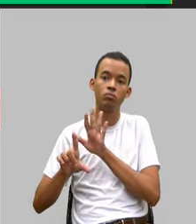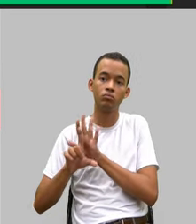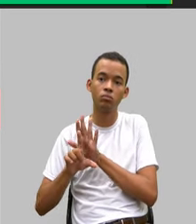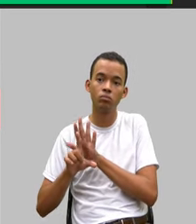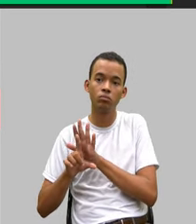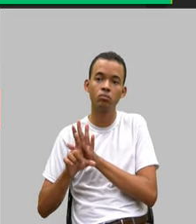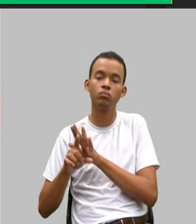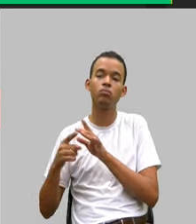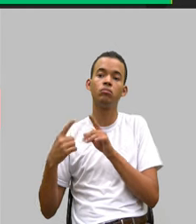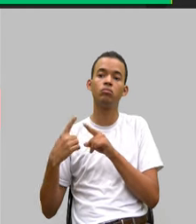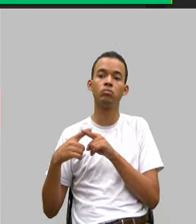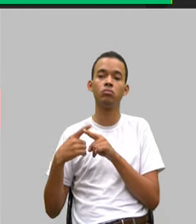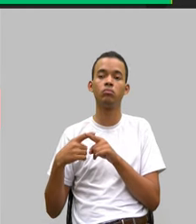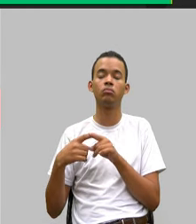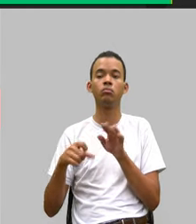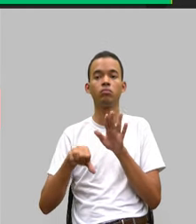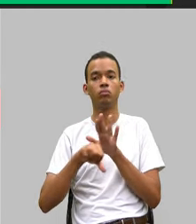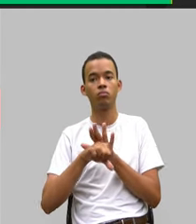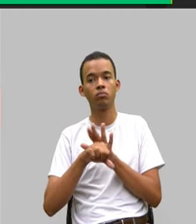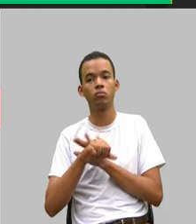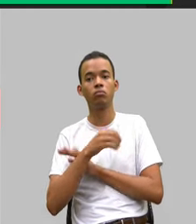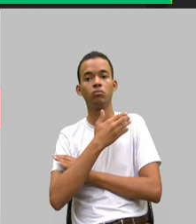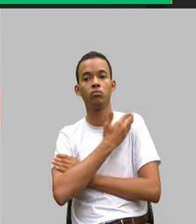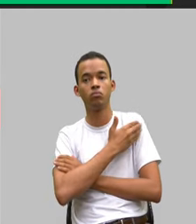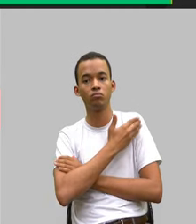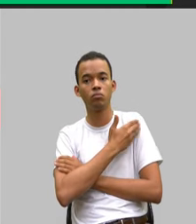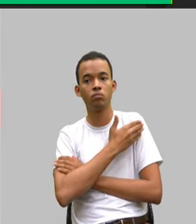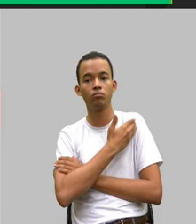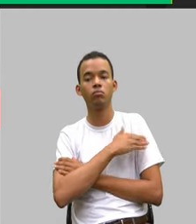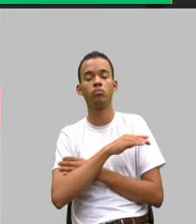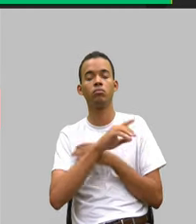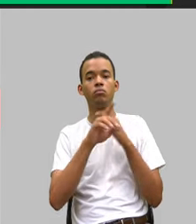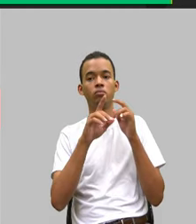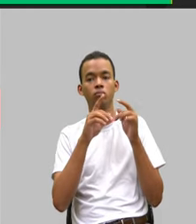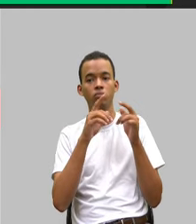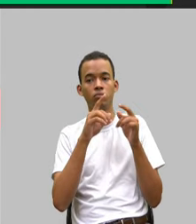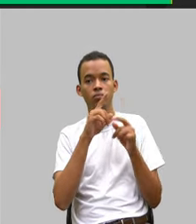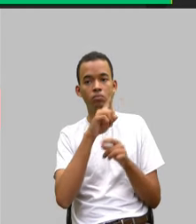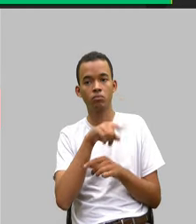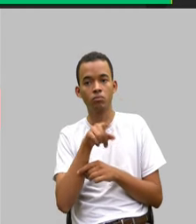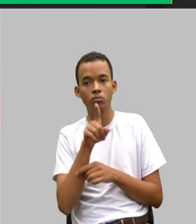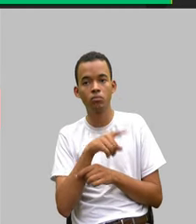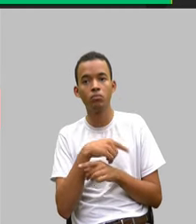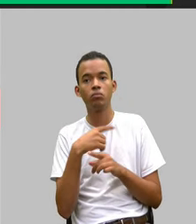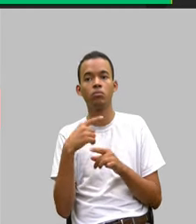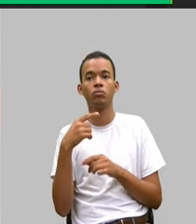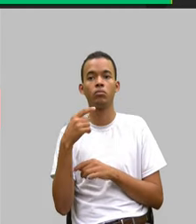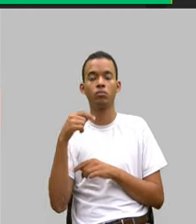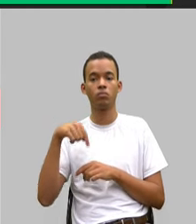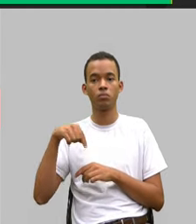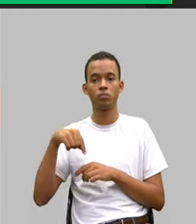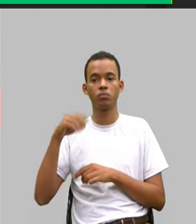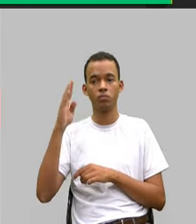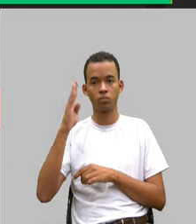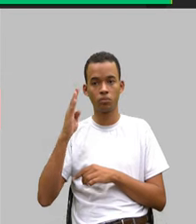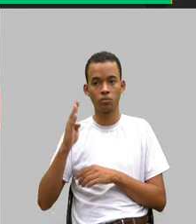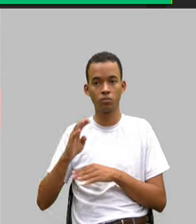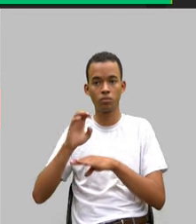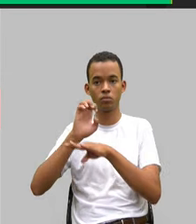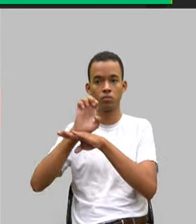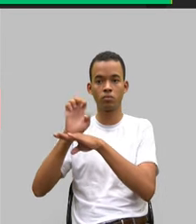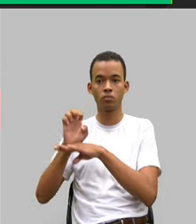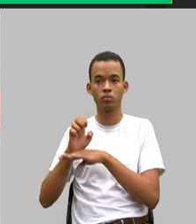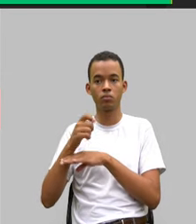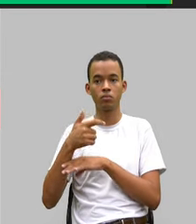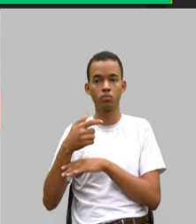de descriminalização que já acontece em 23 estados né desse país eh em segundo lugar a gente tem o Reino